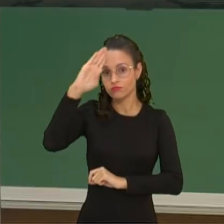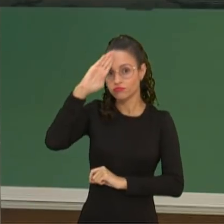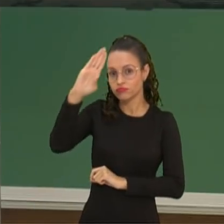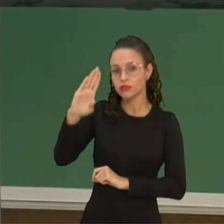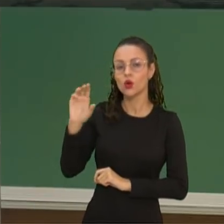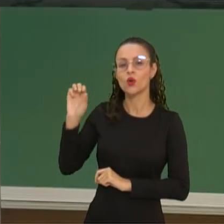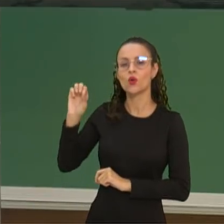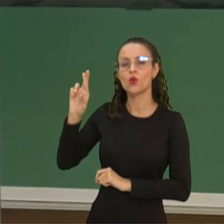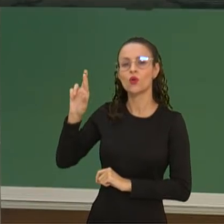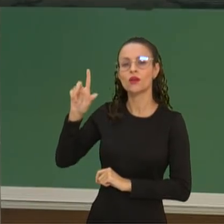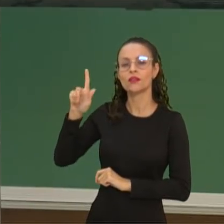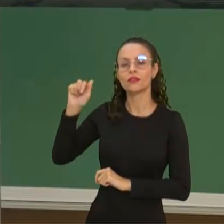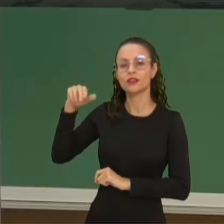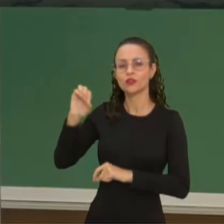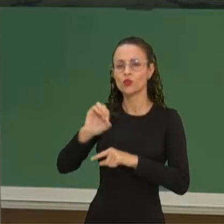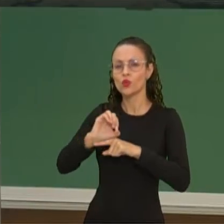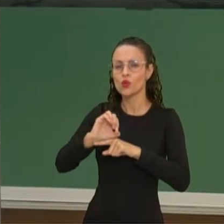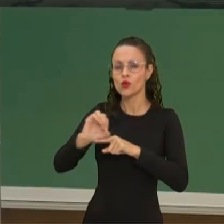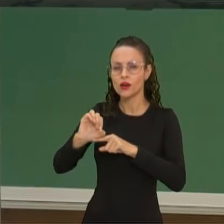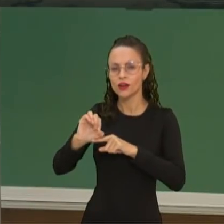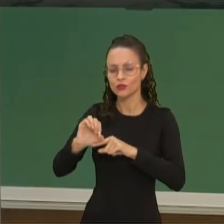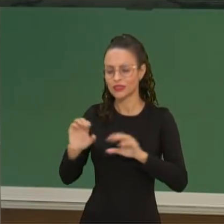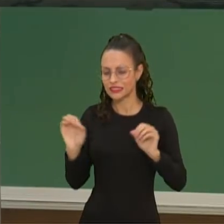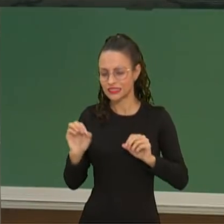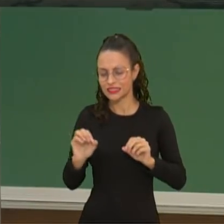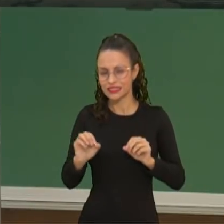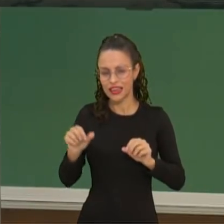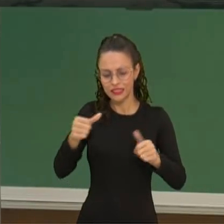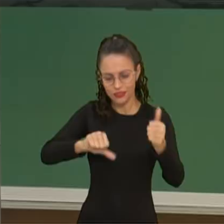orgânicos, aqueles livres de agrotóxicos, melhor